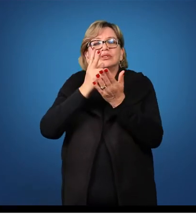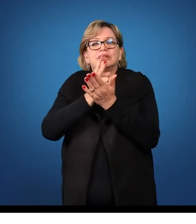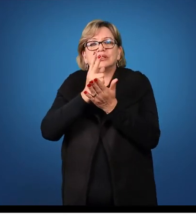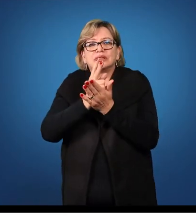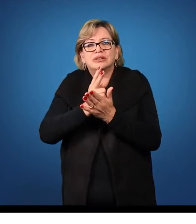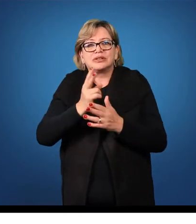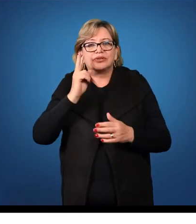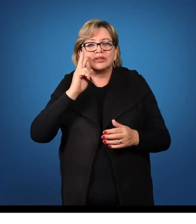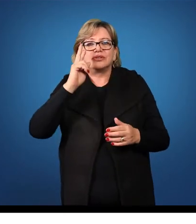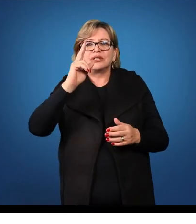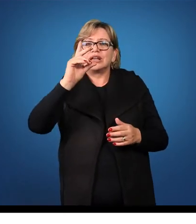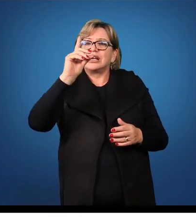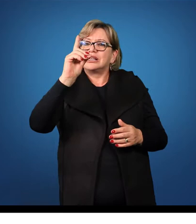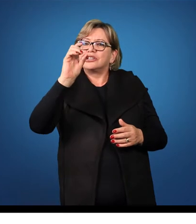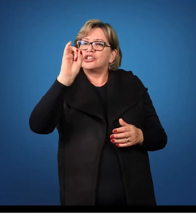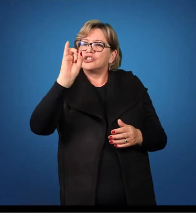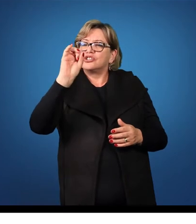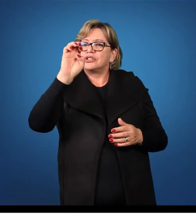diz